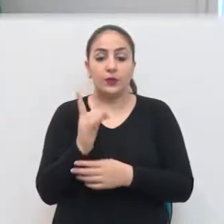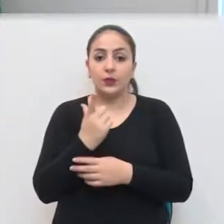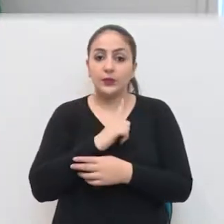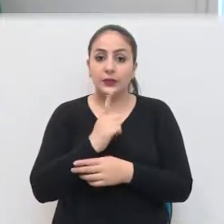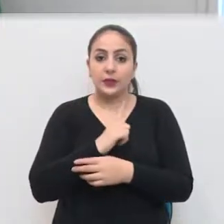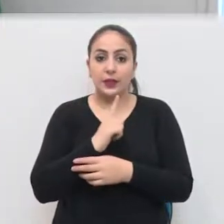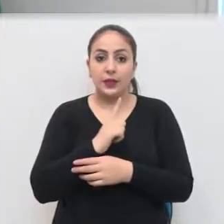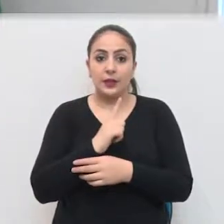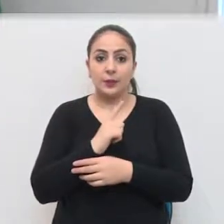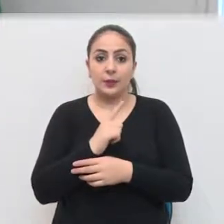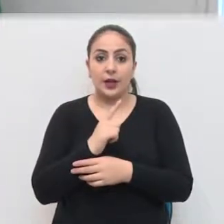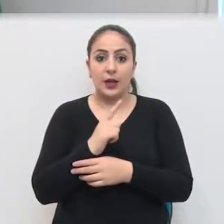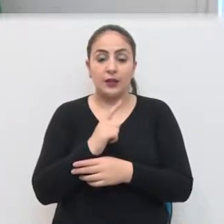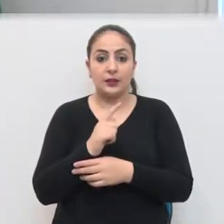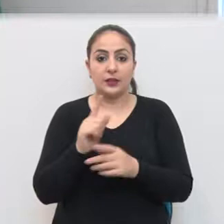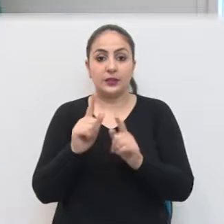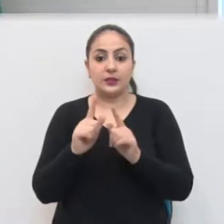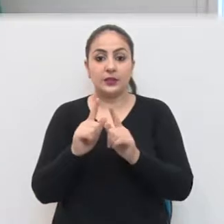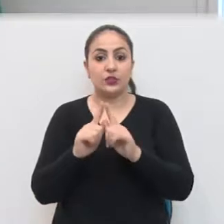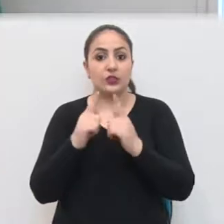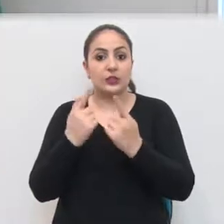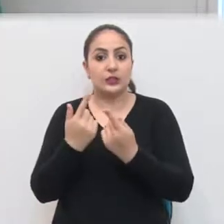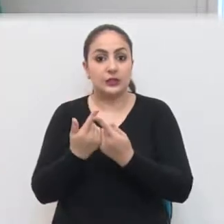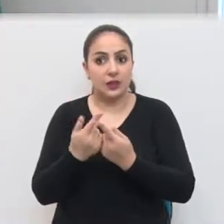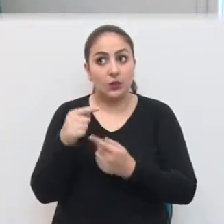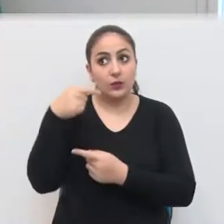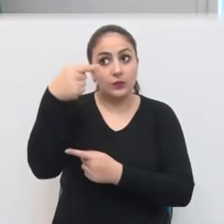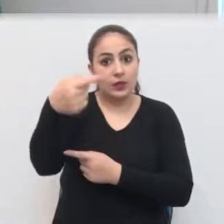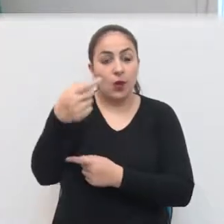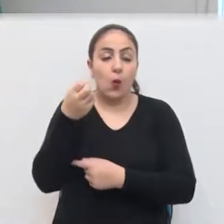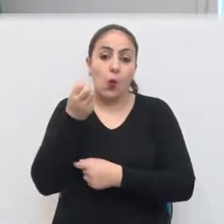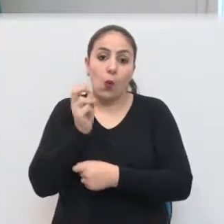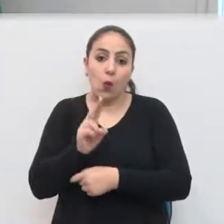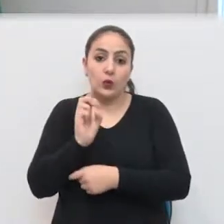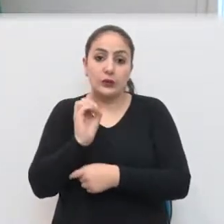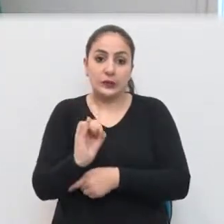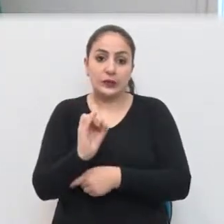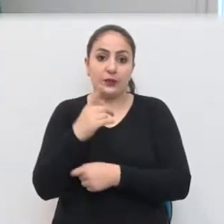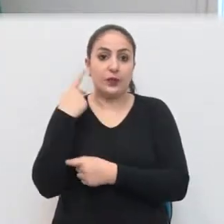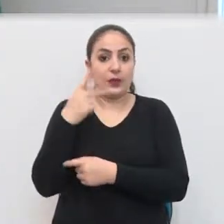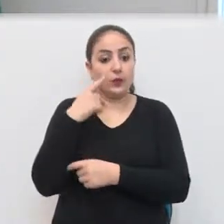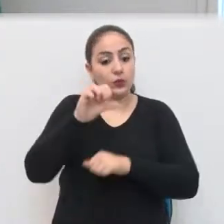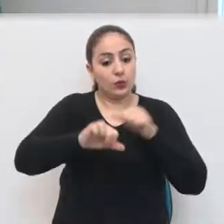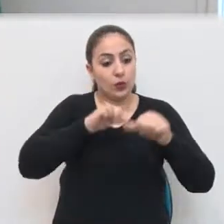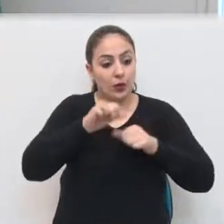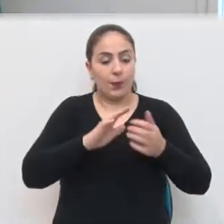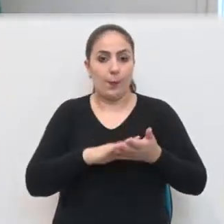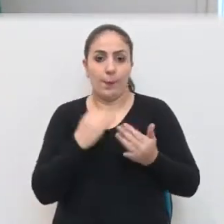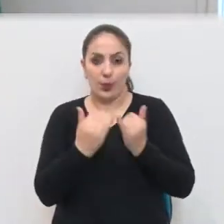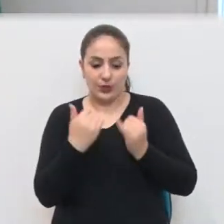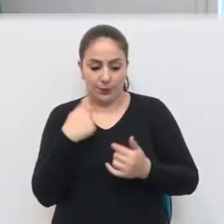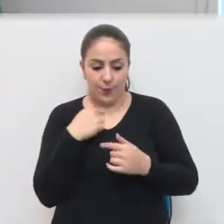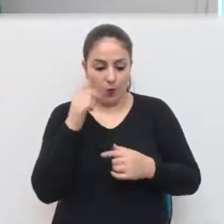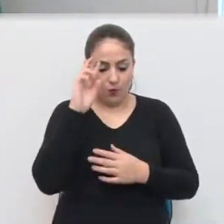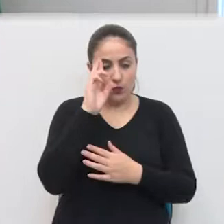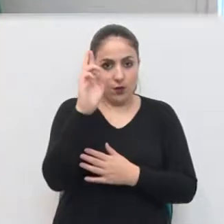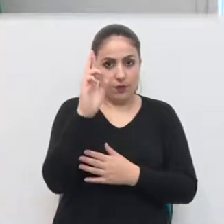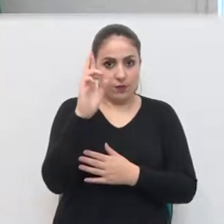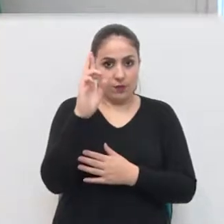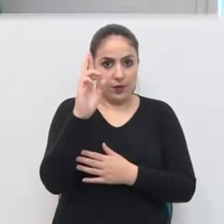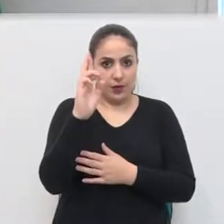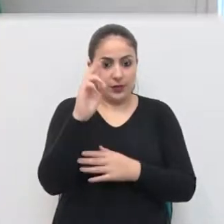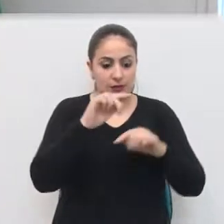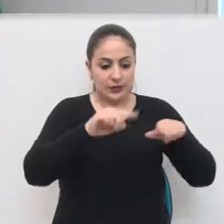só se dará para a próxima legislatura ou se o vereador for trocar o seu chefe de gabinete. Eu vou dar um exemplo. Se o meu chefe de gabinete não